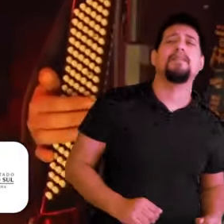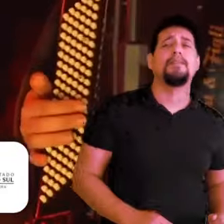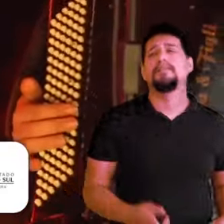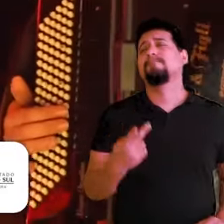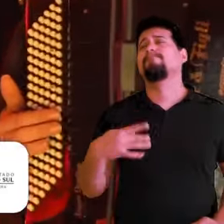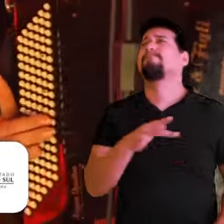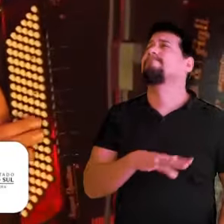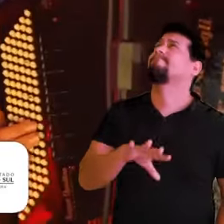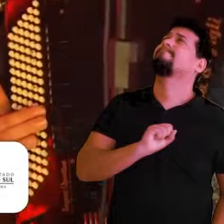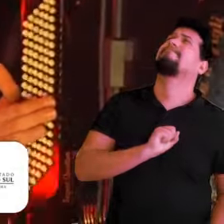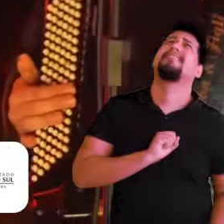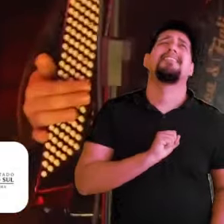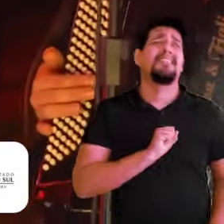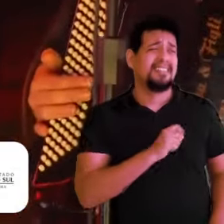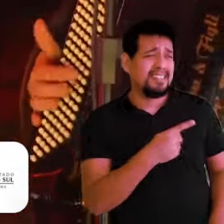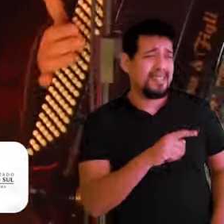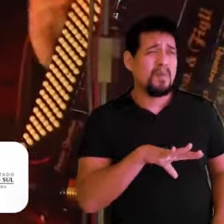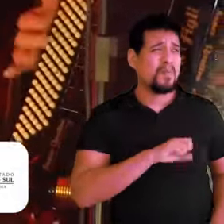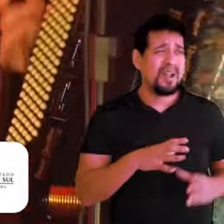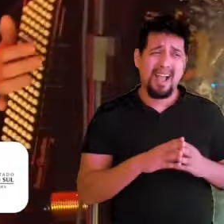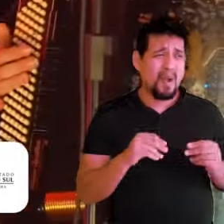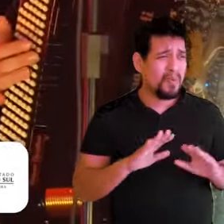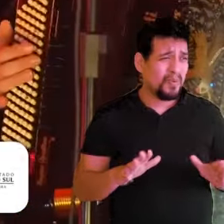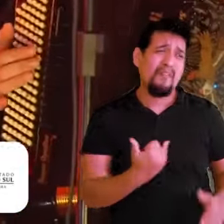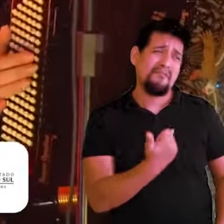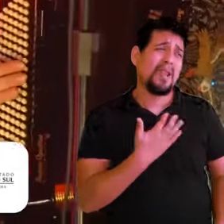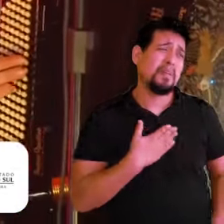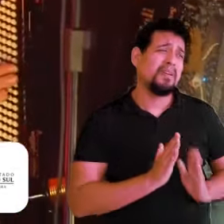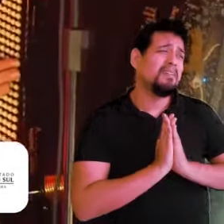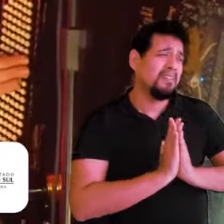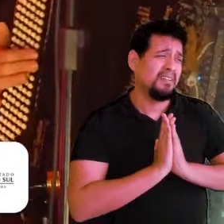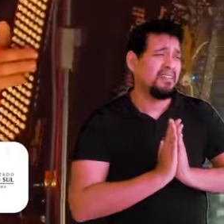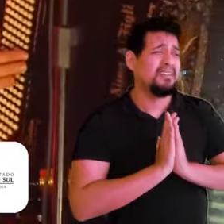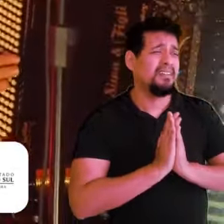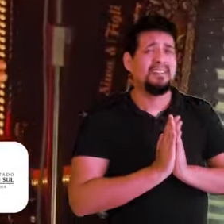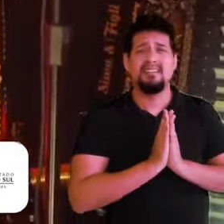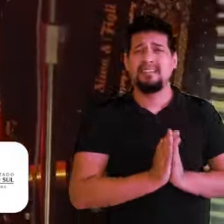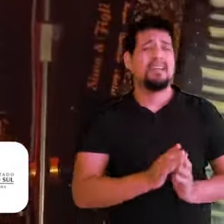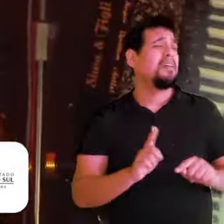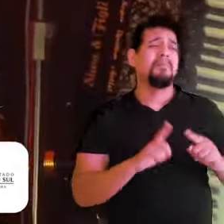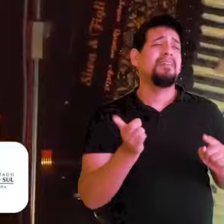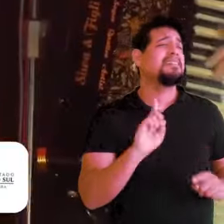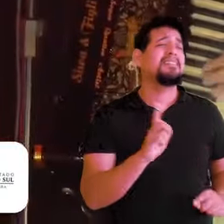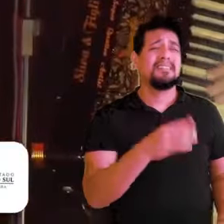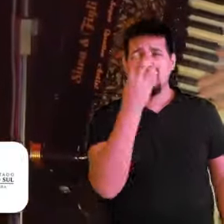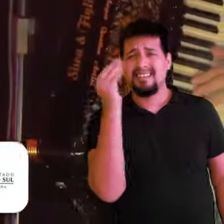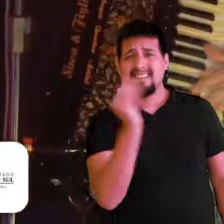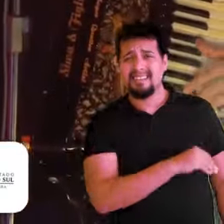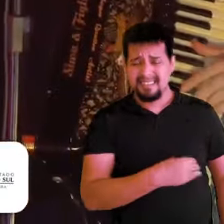Vai, se teu amor acabou, diz pra mim. Mas não